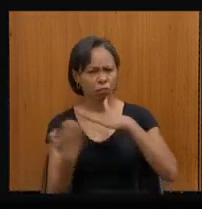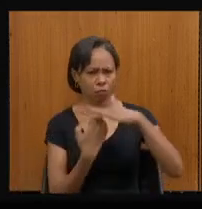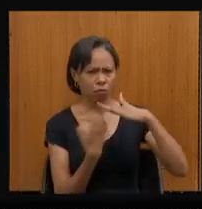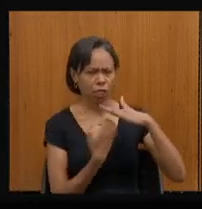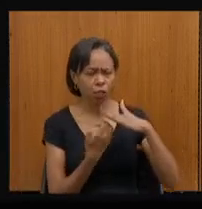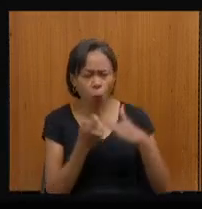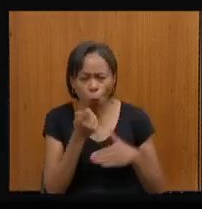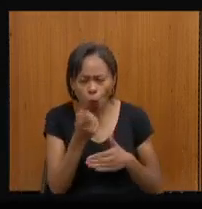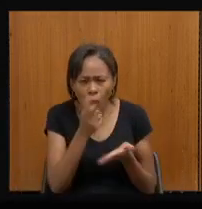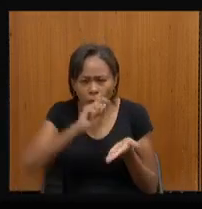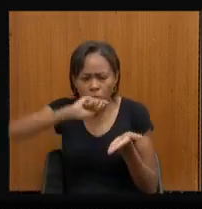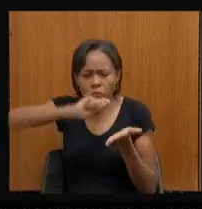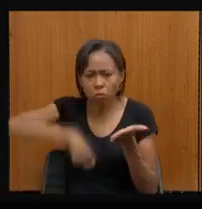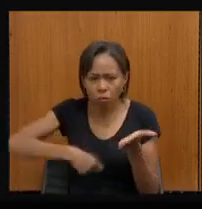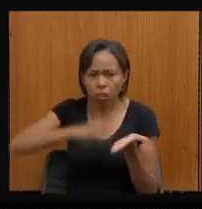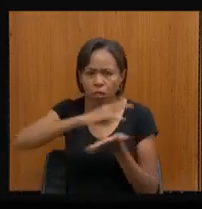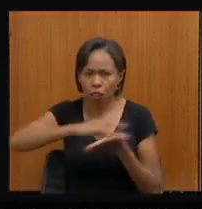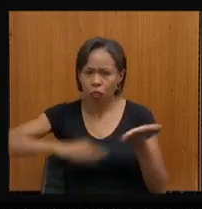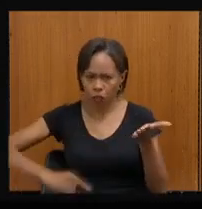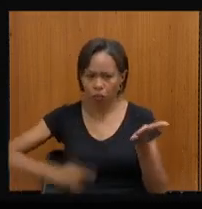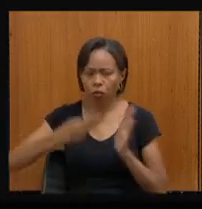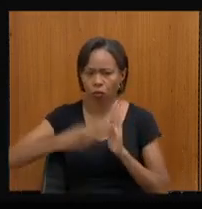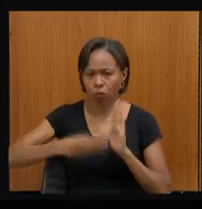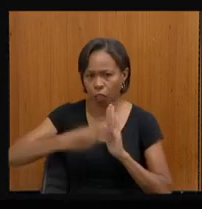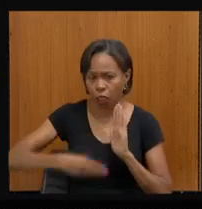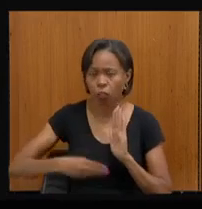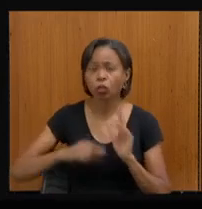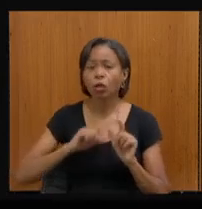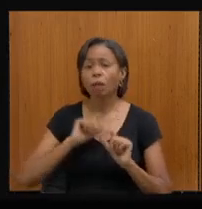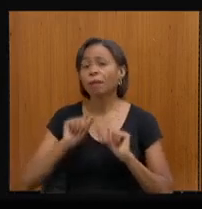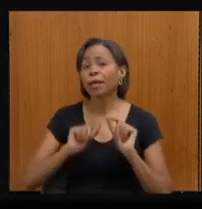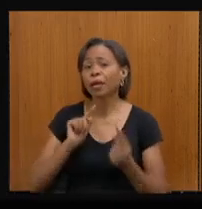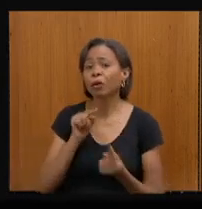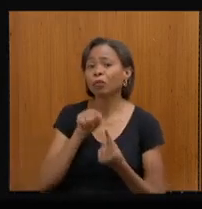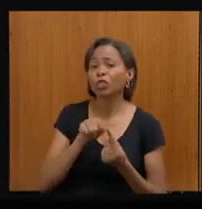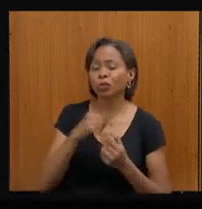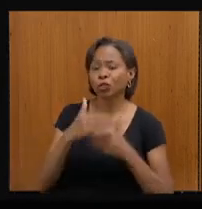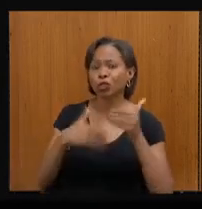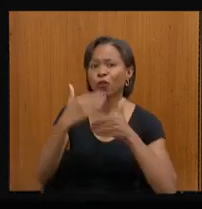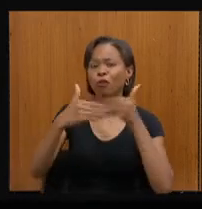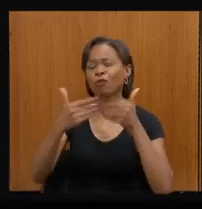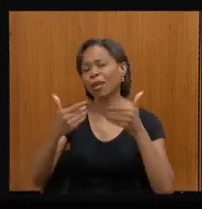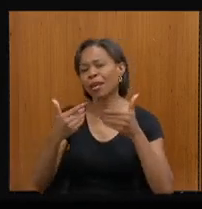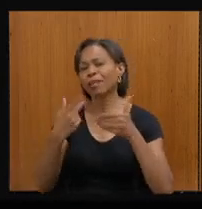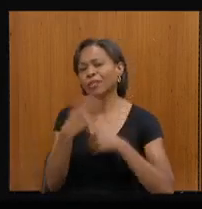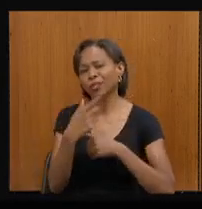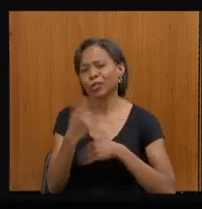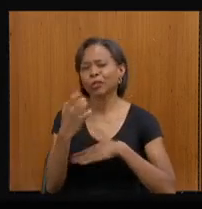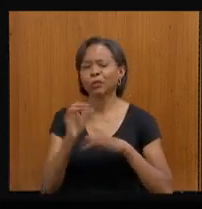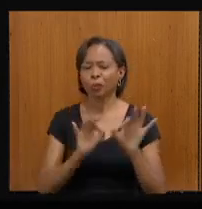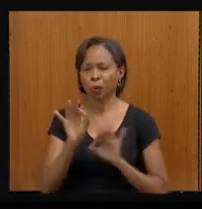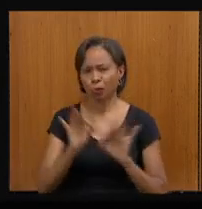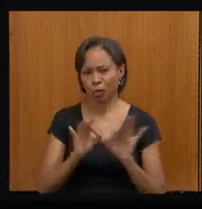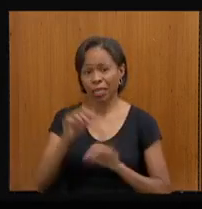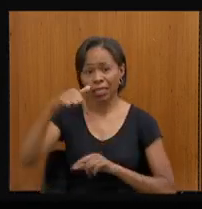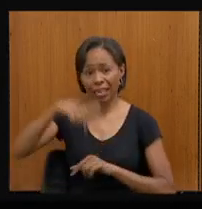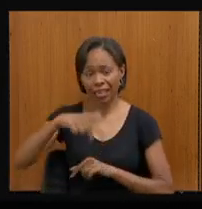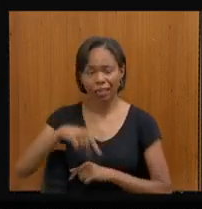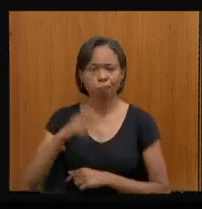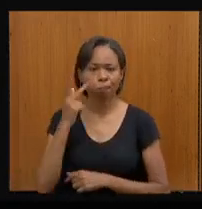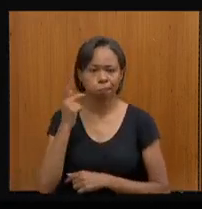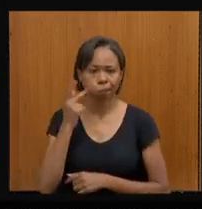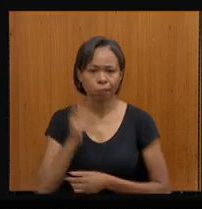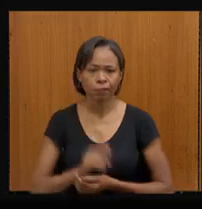prestes a assinar e ele morreu de entendimento também para desenvolver seus projetos aqui no Ceará